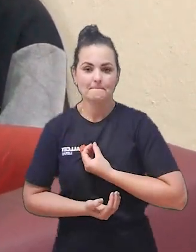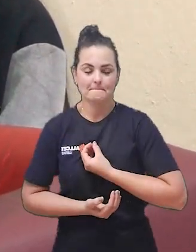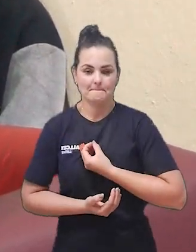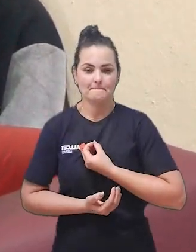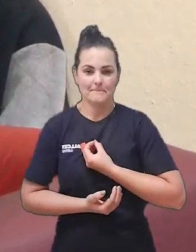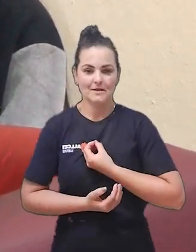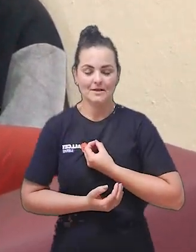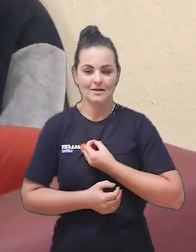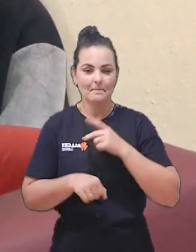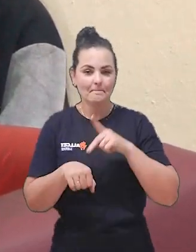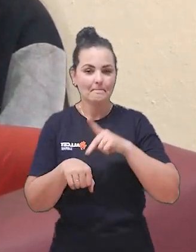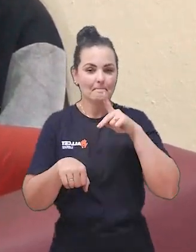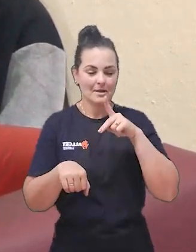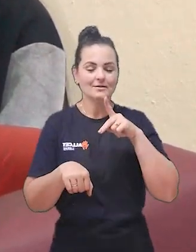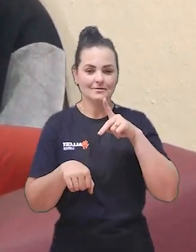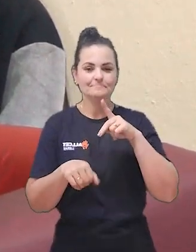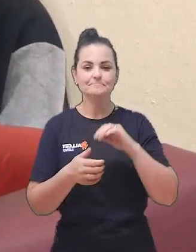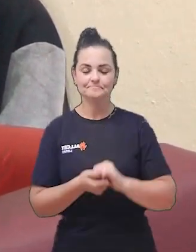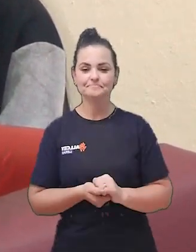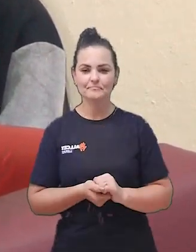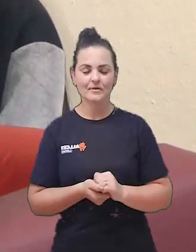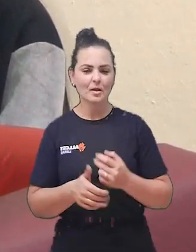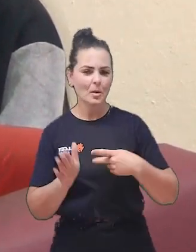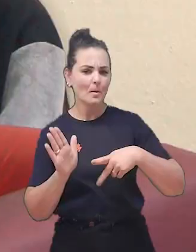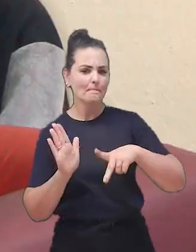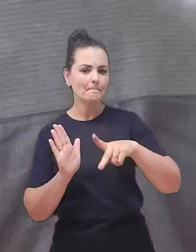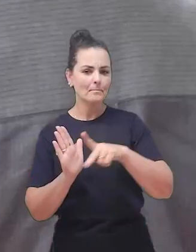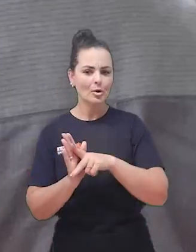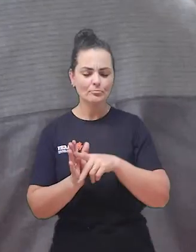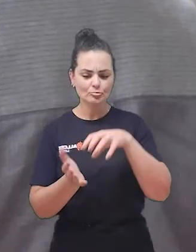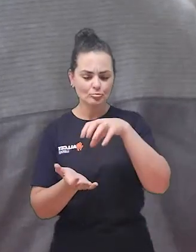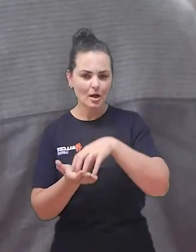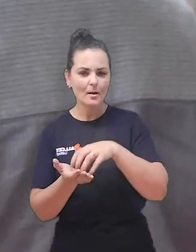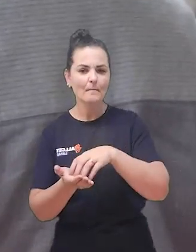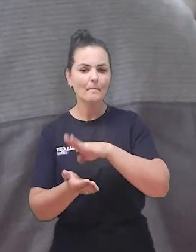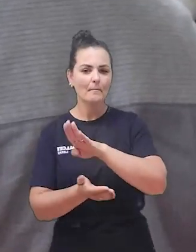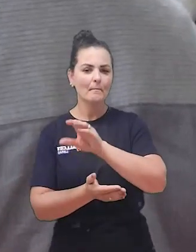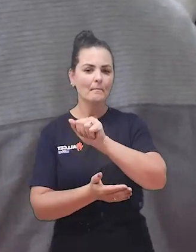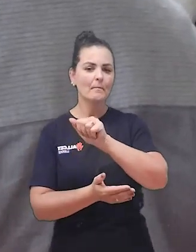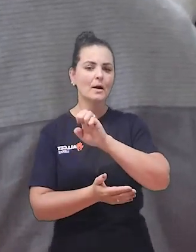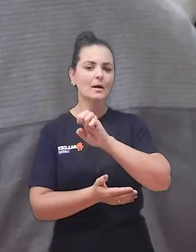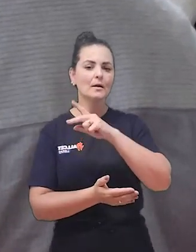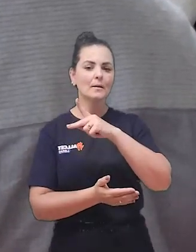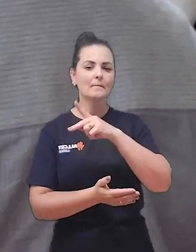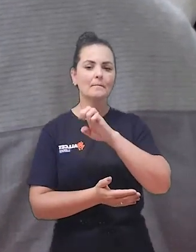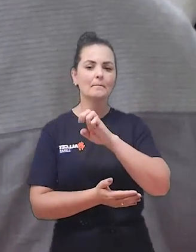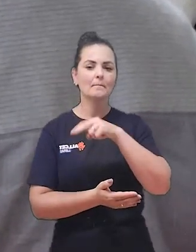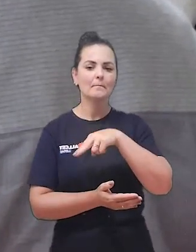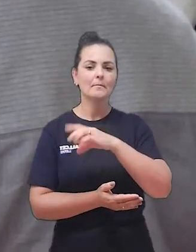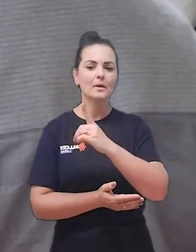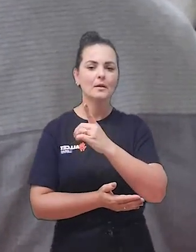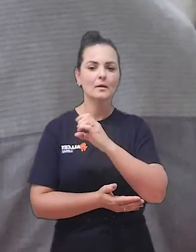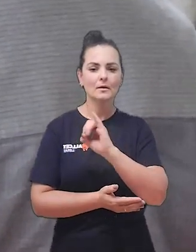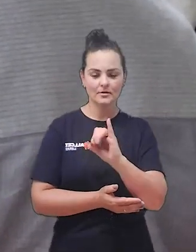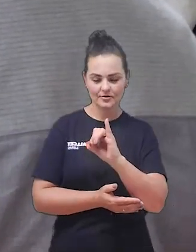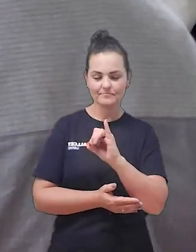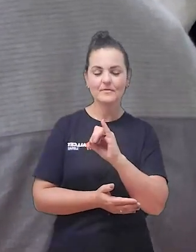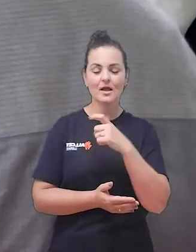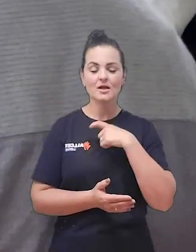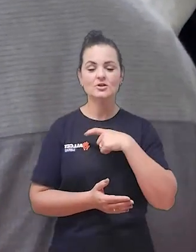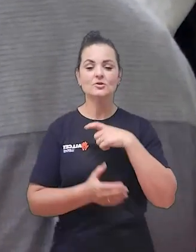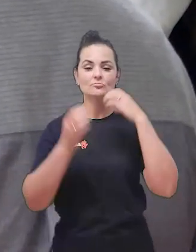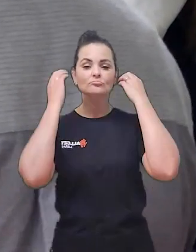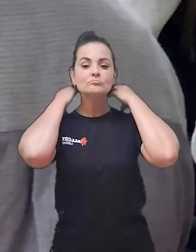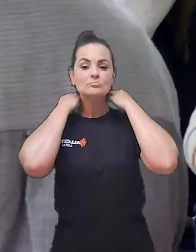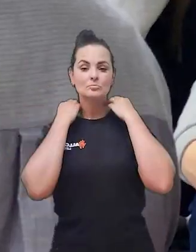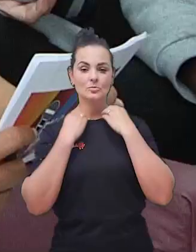no Baipendi. Nós tivemos jogos estudantis e nós ganhamos no segundo lugar no revezamento 4x100 com a medalha de prata.